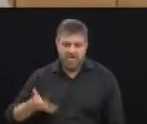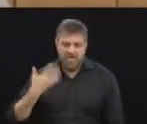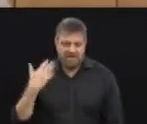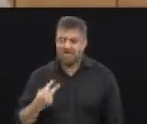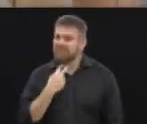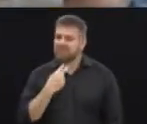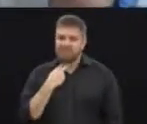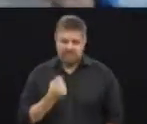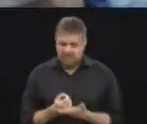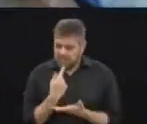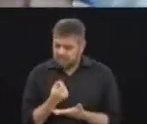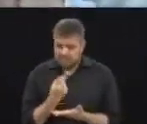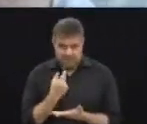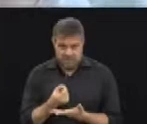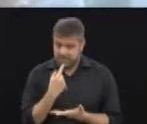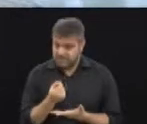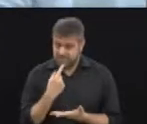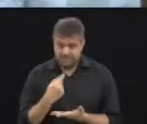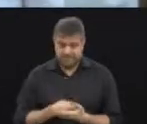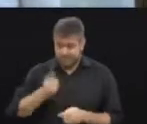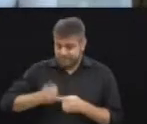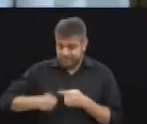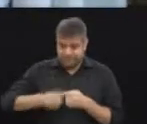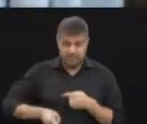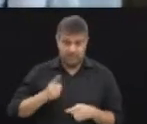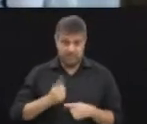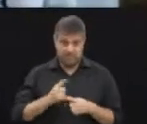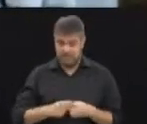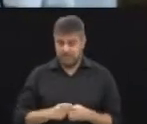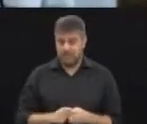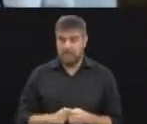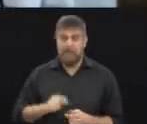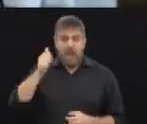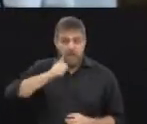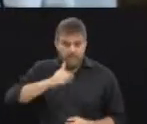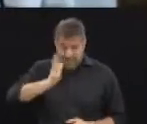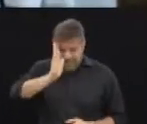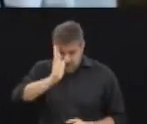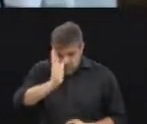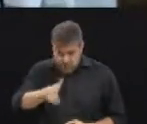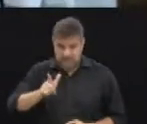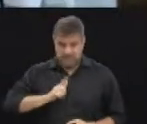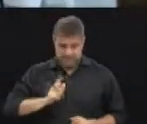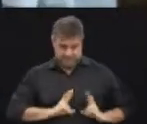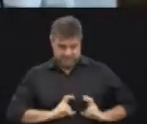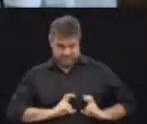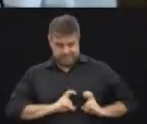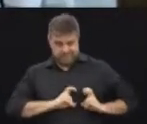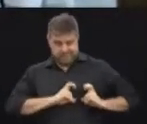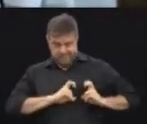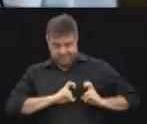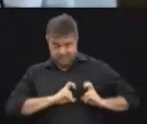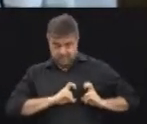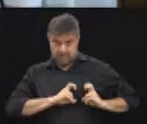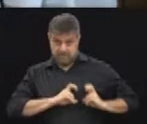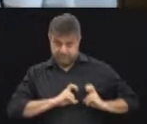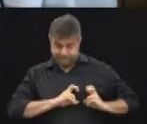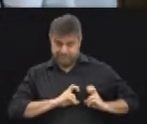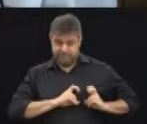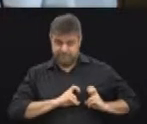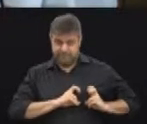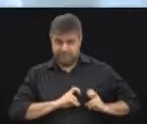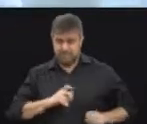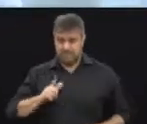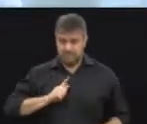coisa desse tipo. Não tem, porque se ele trouxe um problema, ou ela teve o câncer de